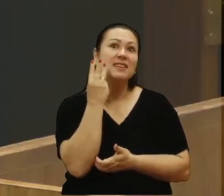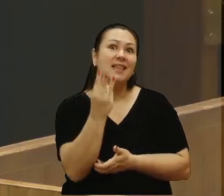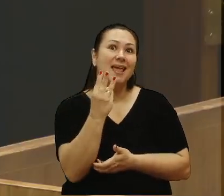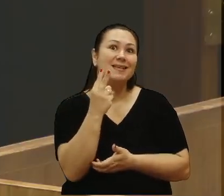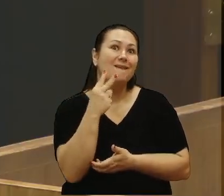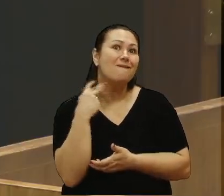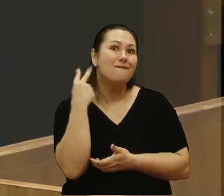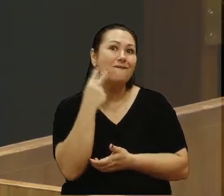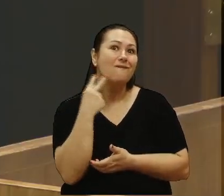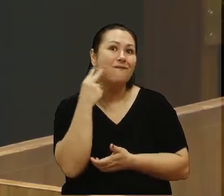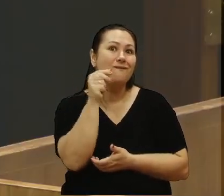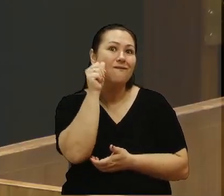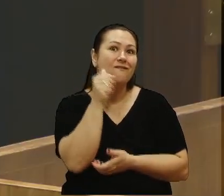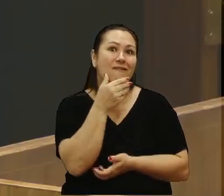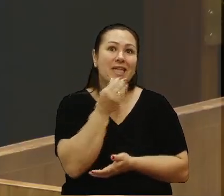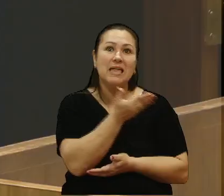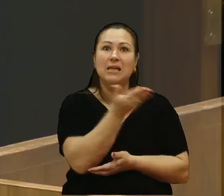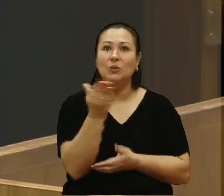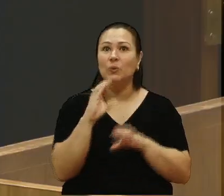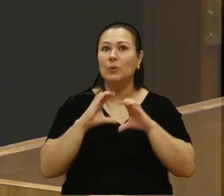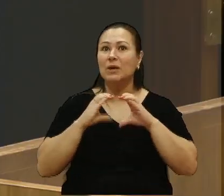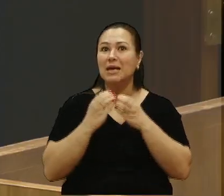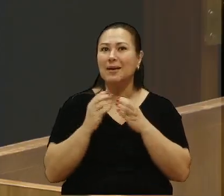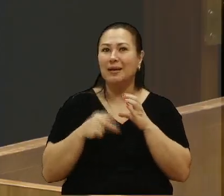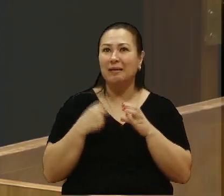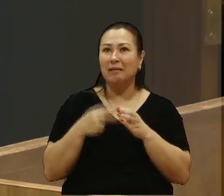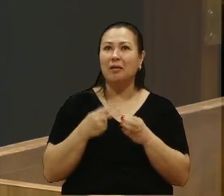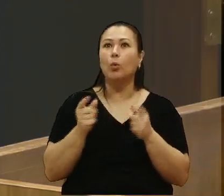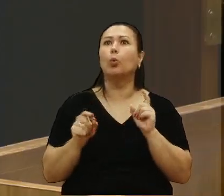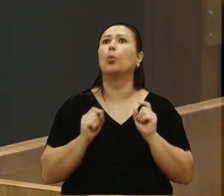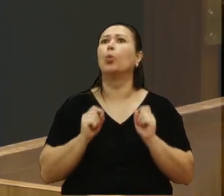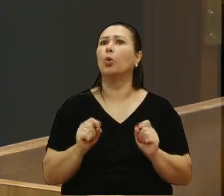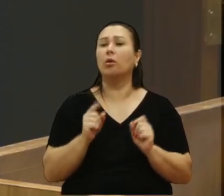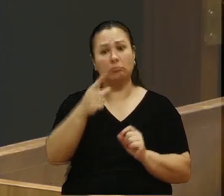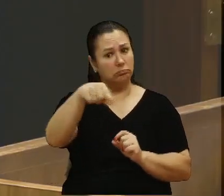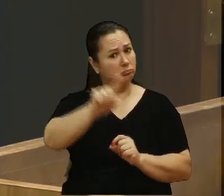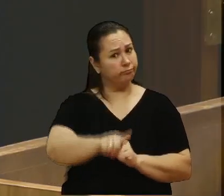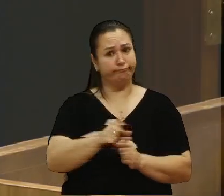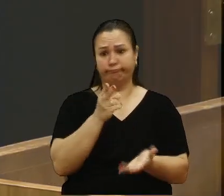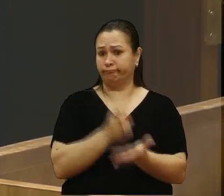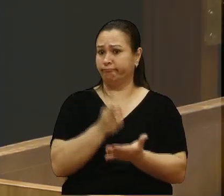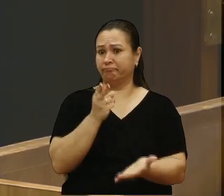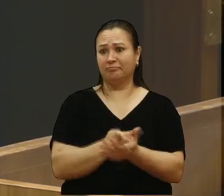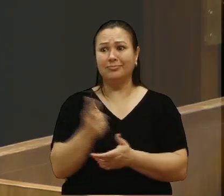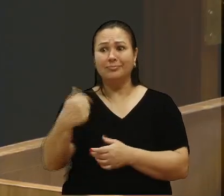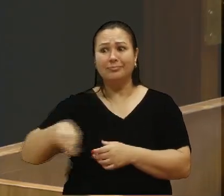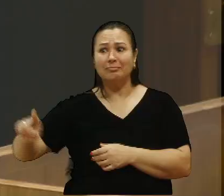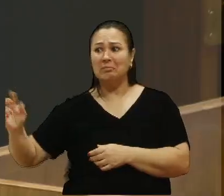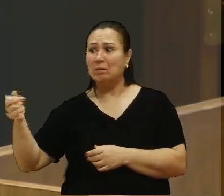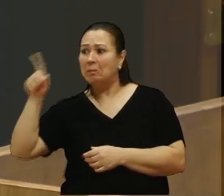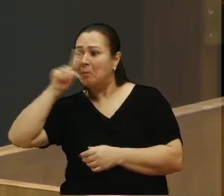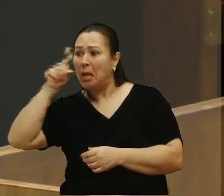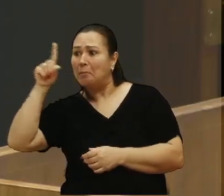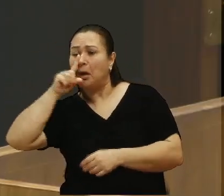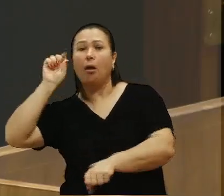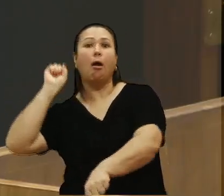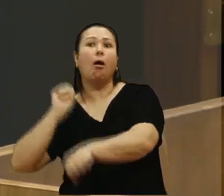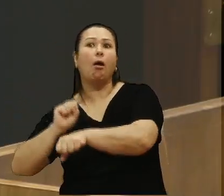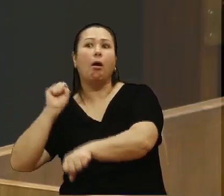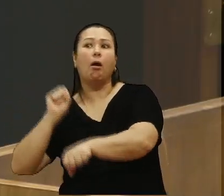vereadores dessa casa seguirão tendo que responder para as mães que